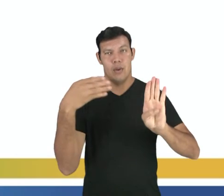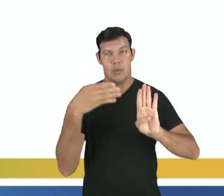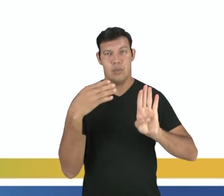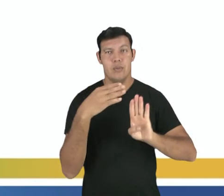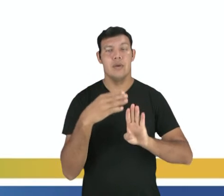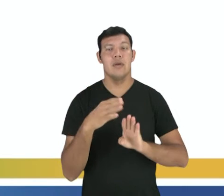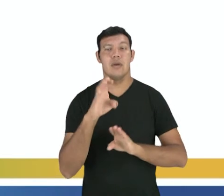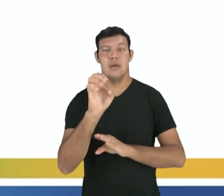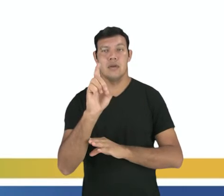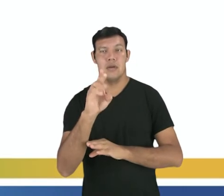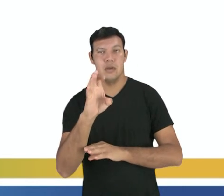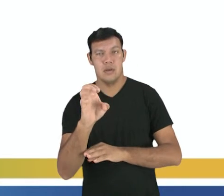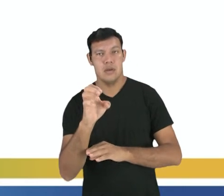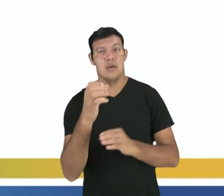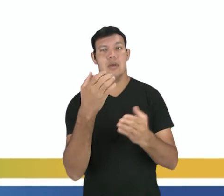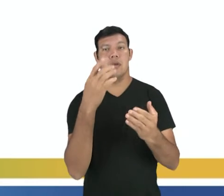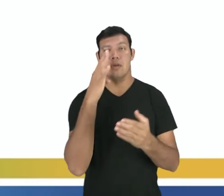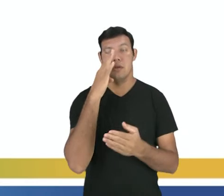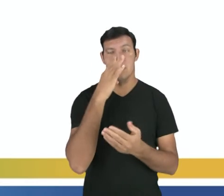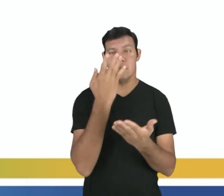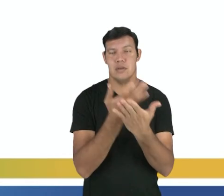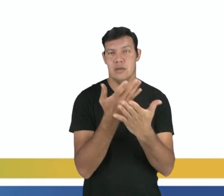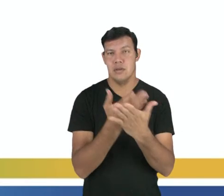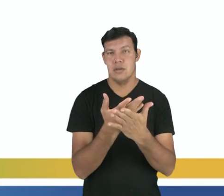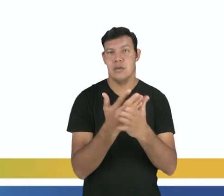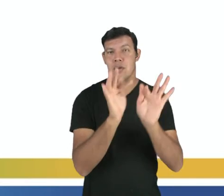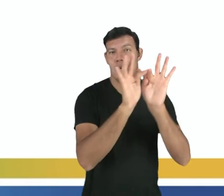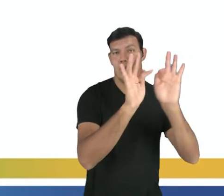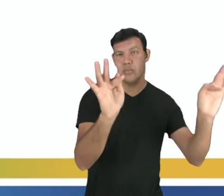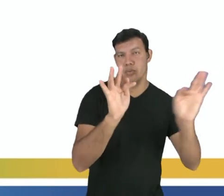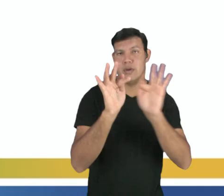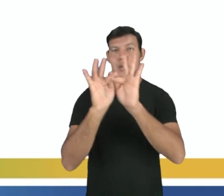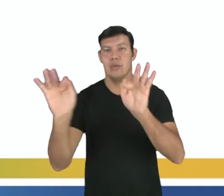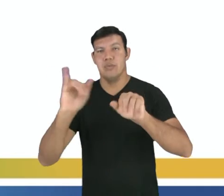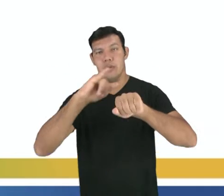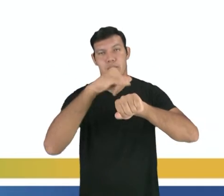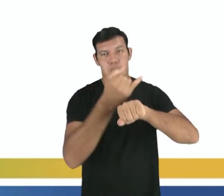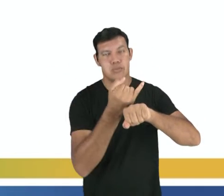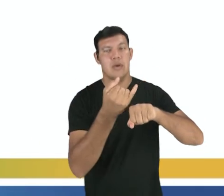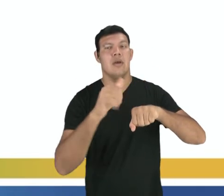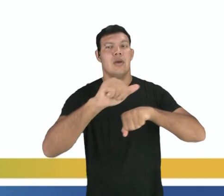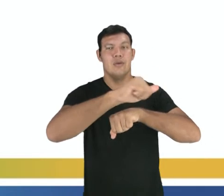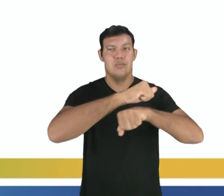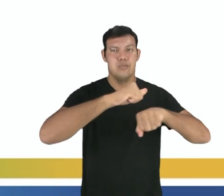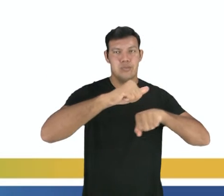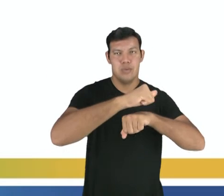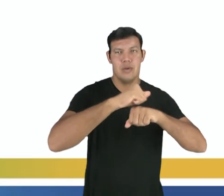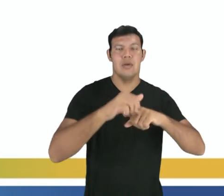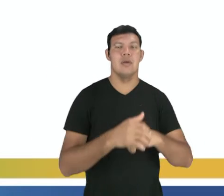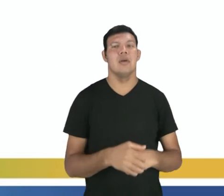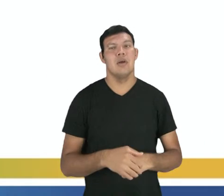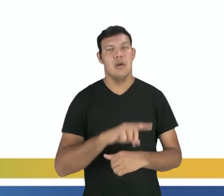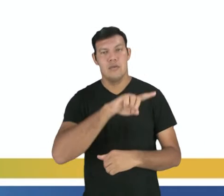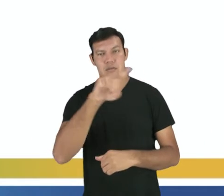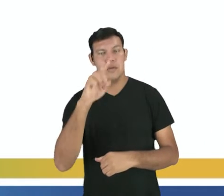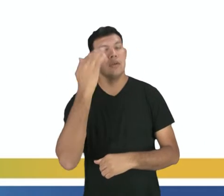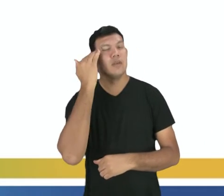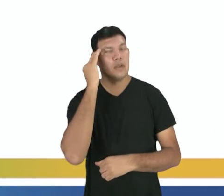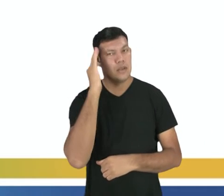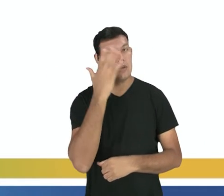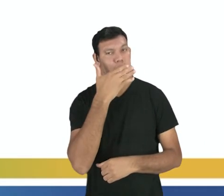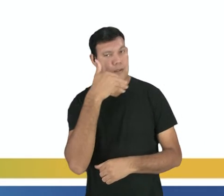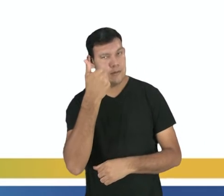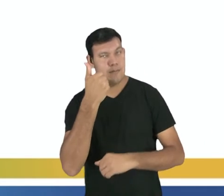Eduque, reveja a aula sobre orações subordinadas, adjetivas, adverbiais, orações coordenadas, que você vai compreender bem,